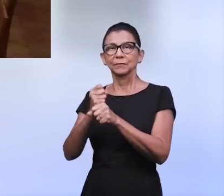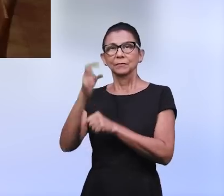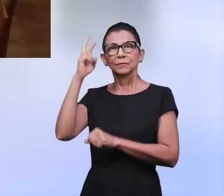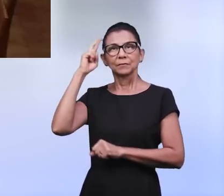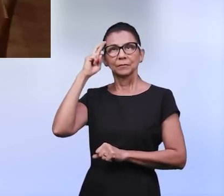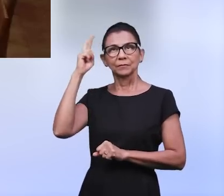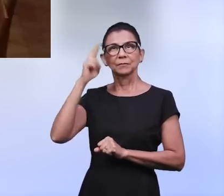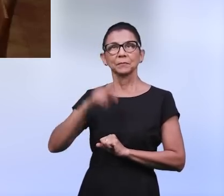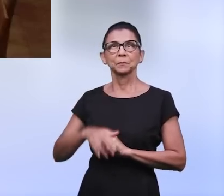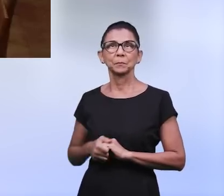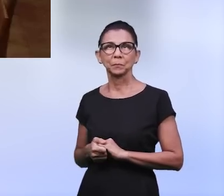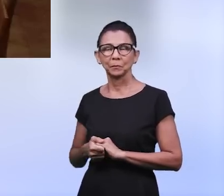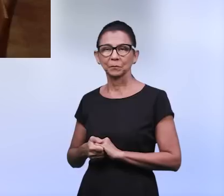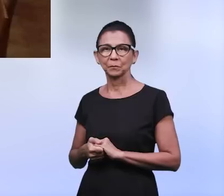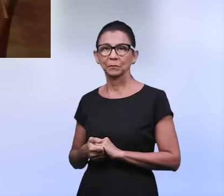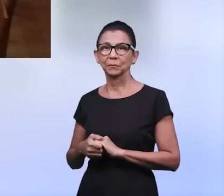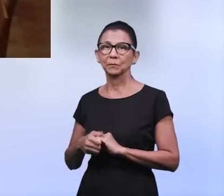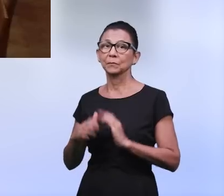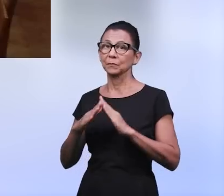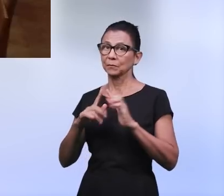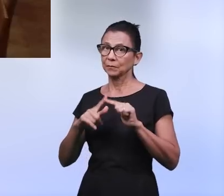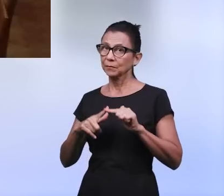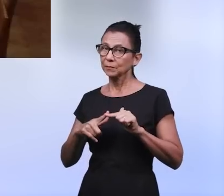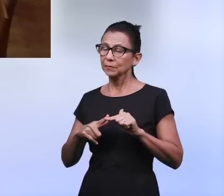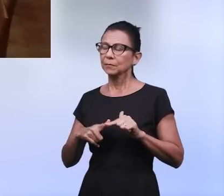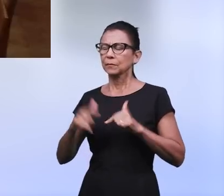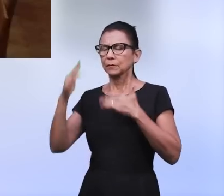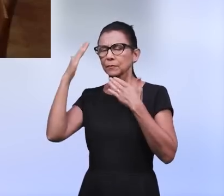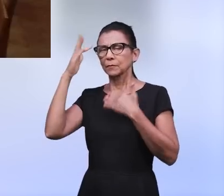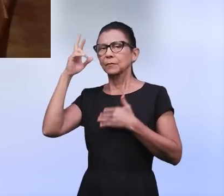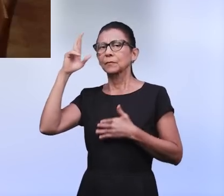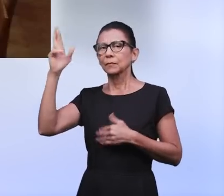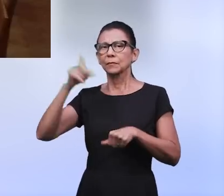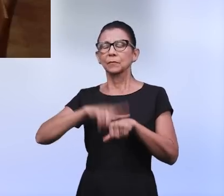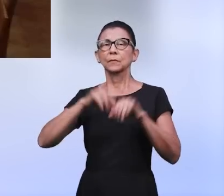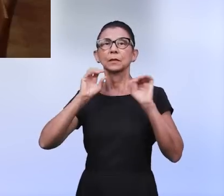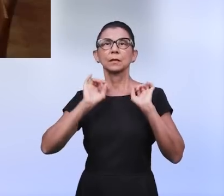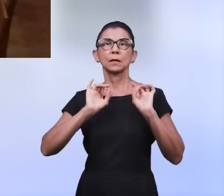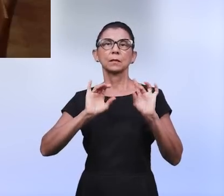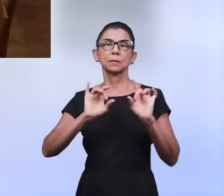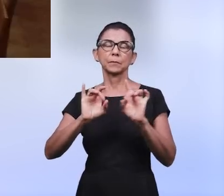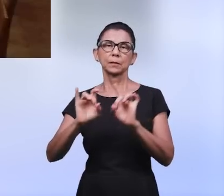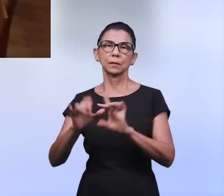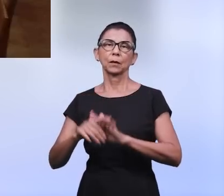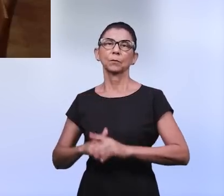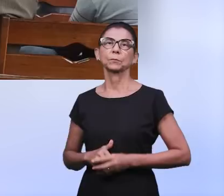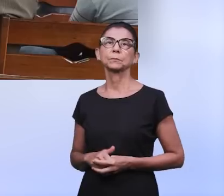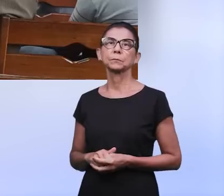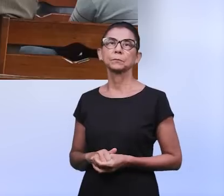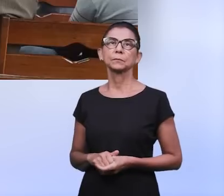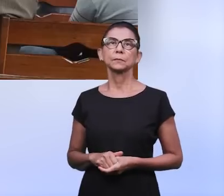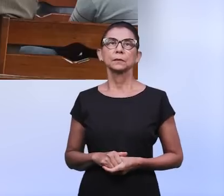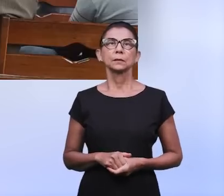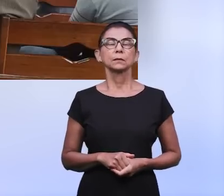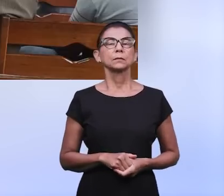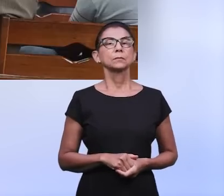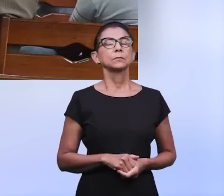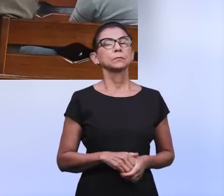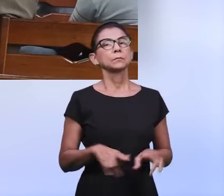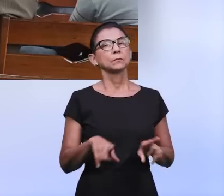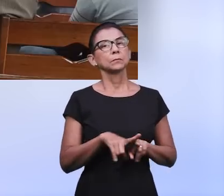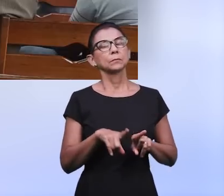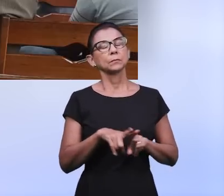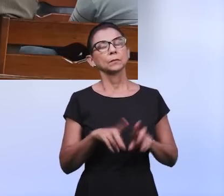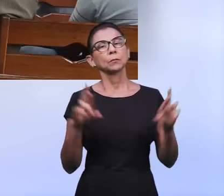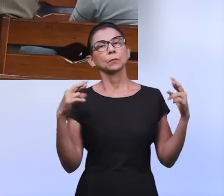meio das igrejas. E nós glorificamos ao nome do Senhor por esse momento tão especial vivido ali. Tivemos